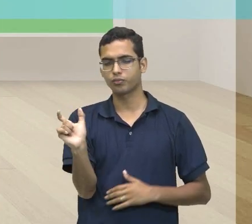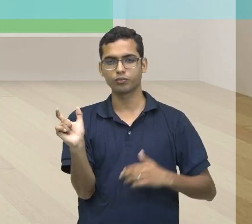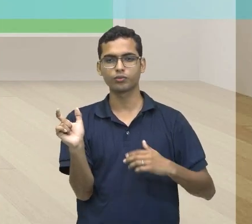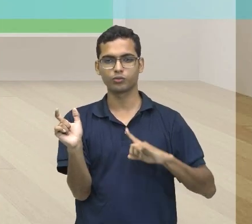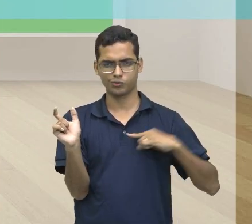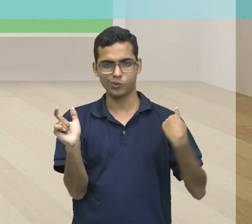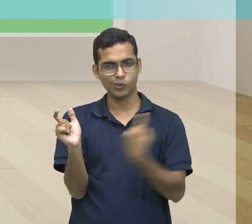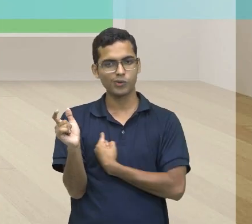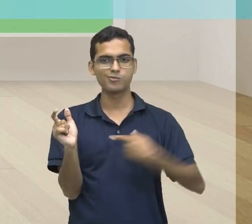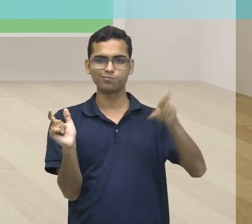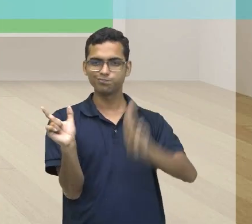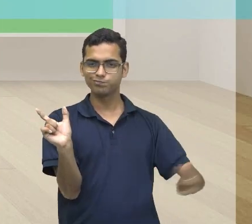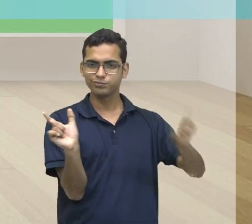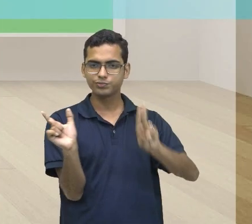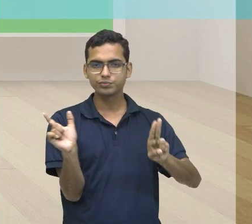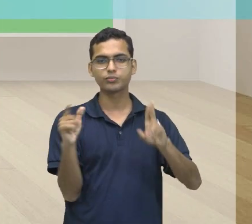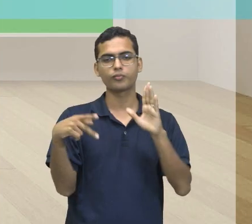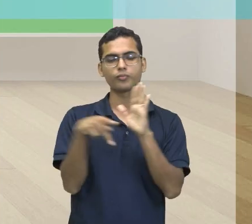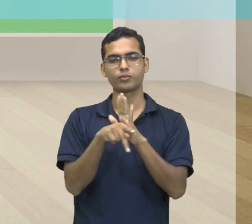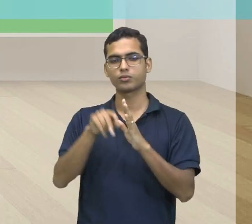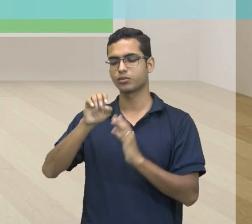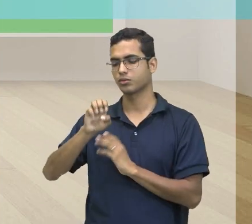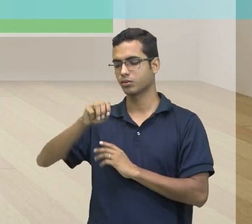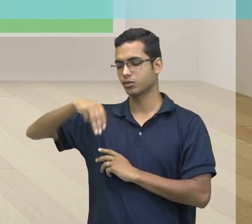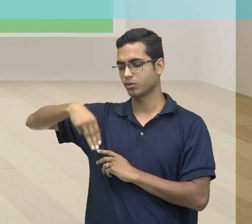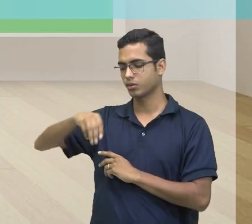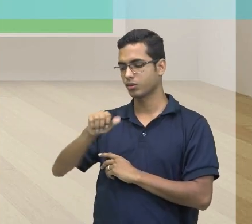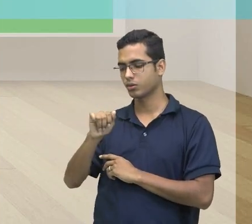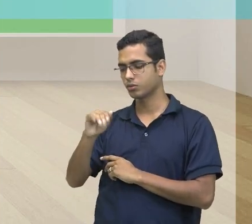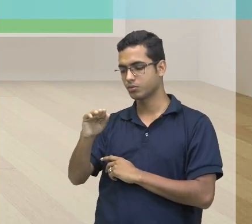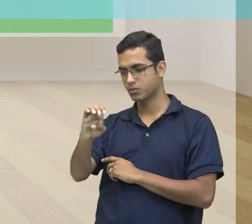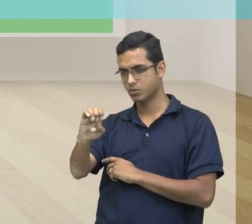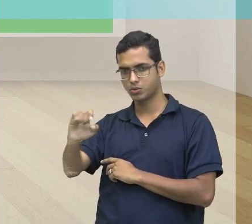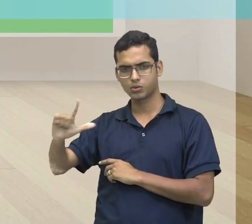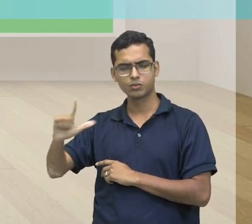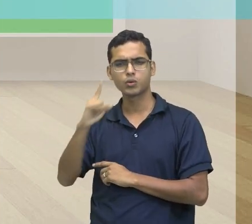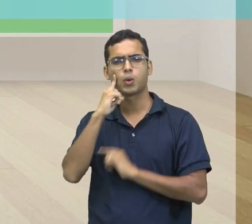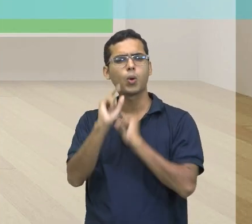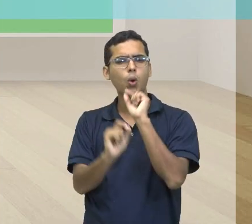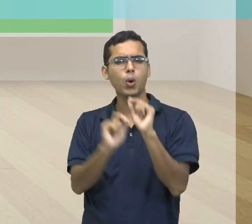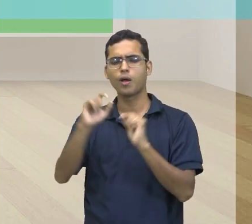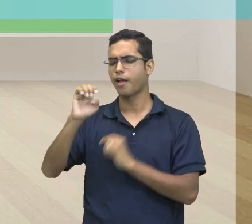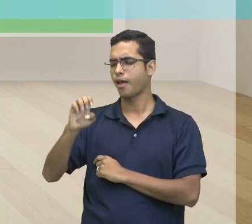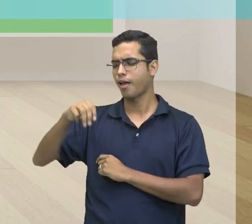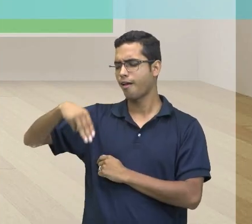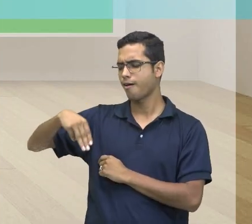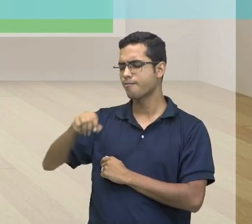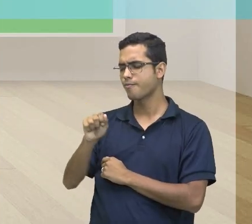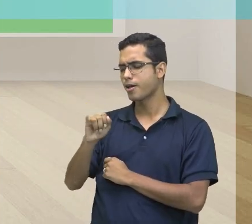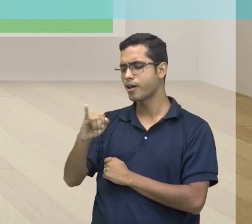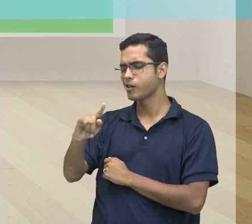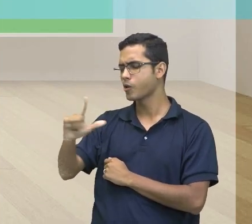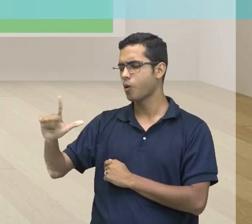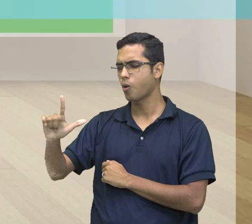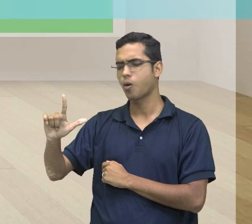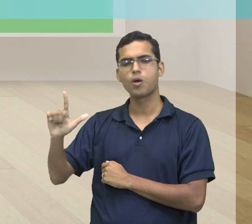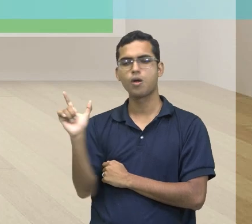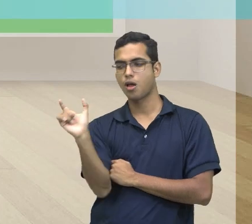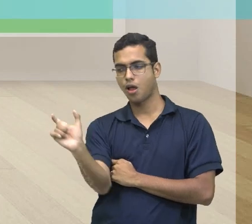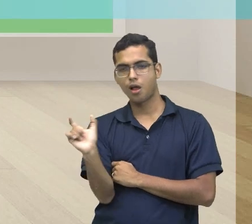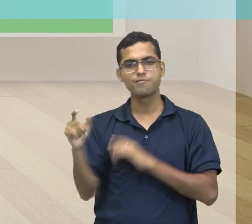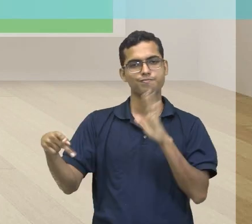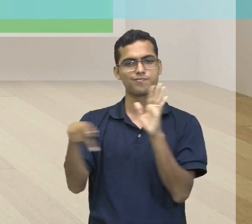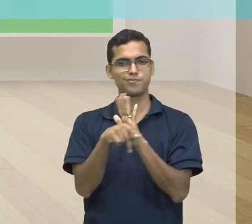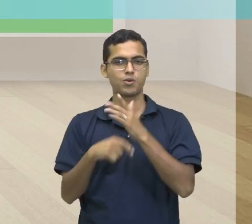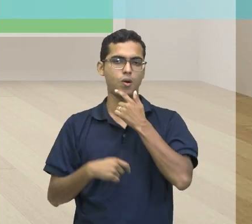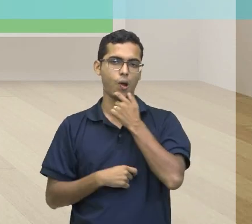aí, e-mail. E-mail é uma palavrinha oriundo dessa questão da tecnologia, desse meio tecnológico. Imagina se nós